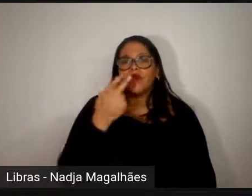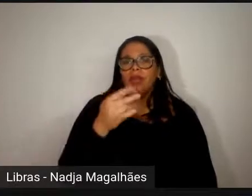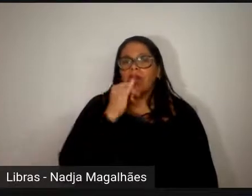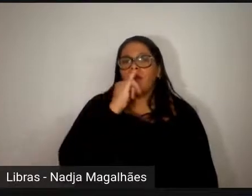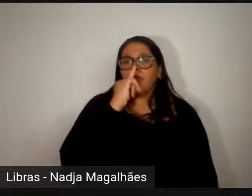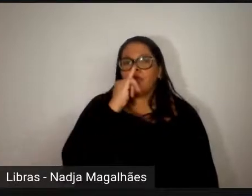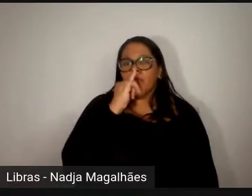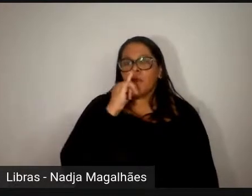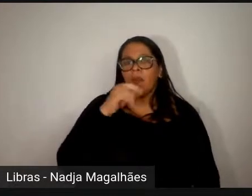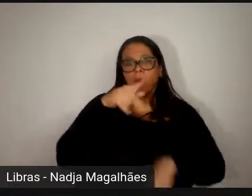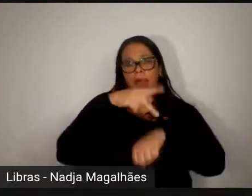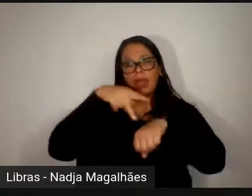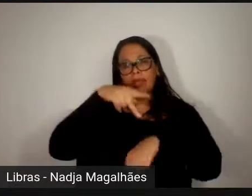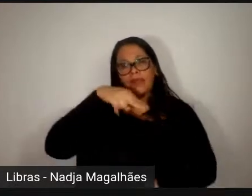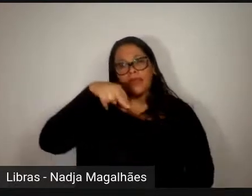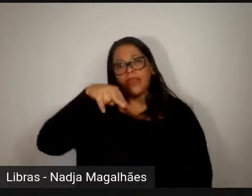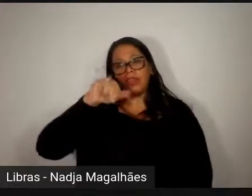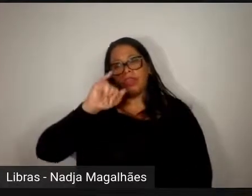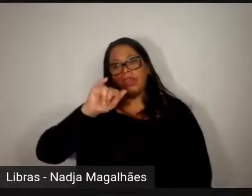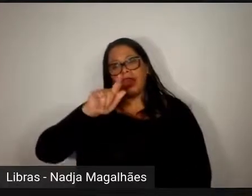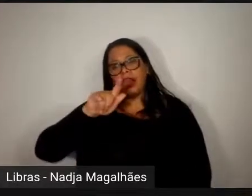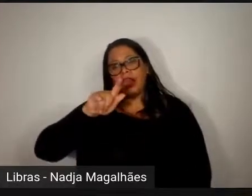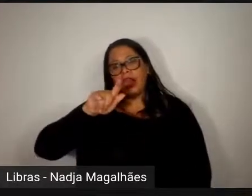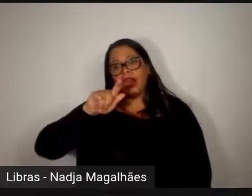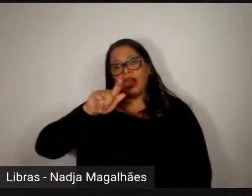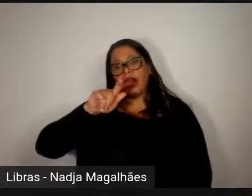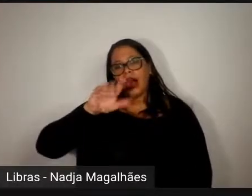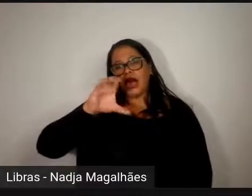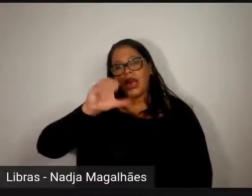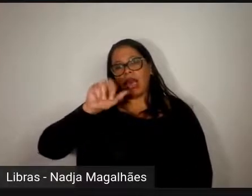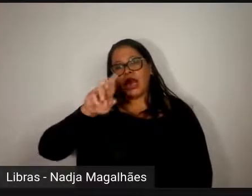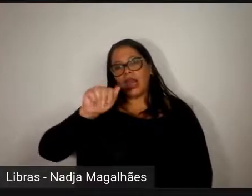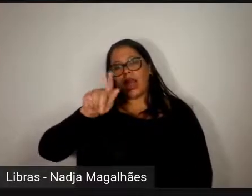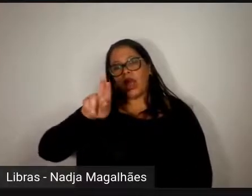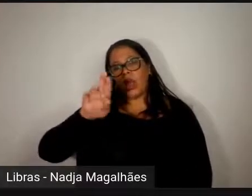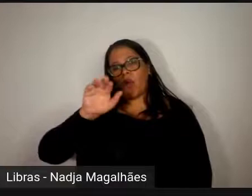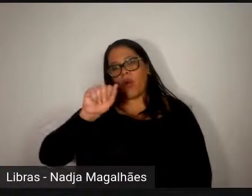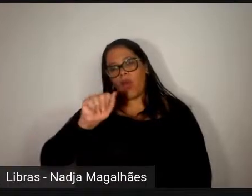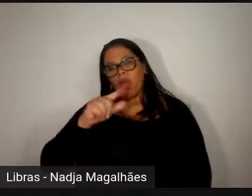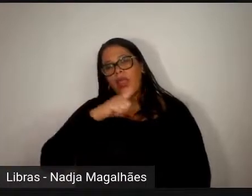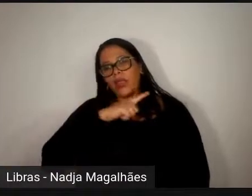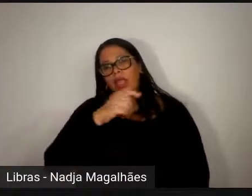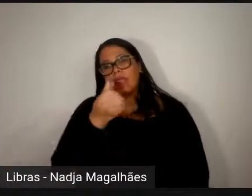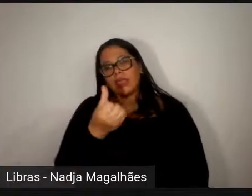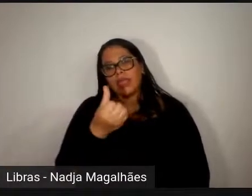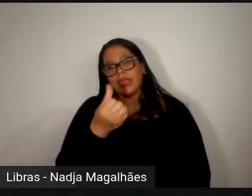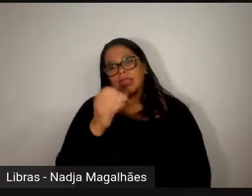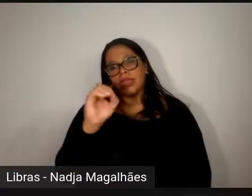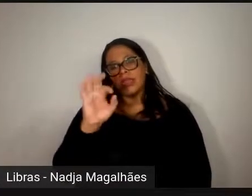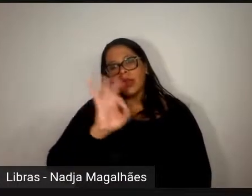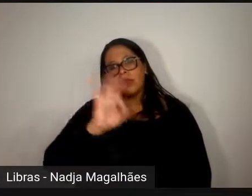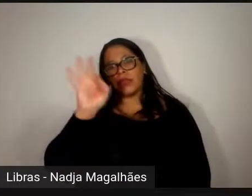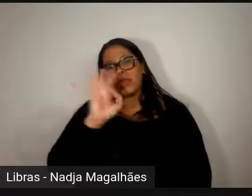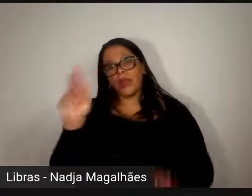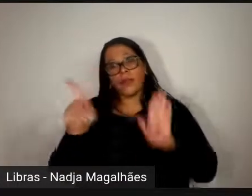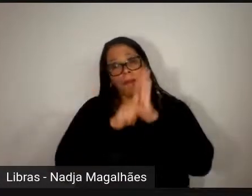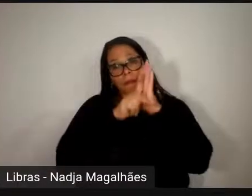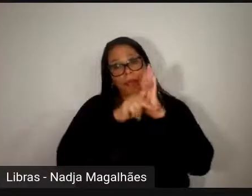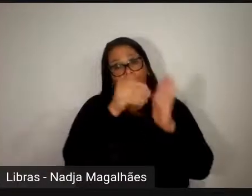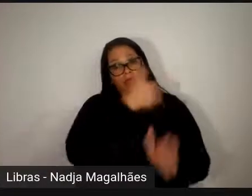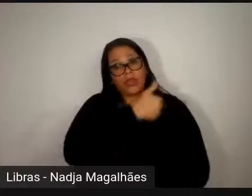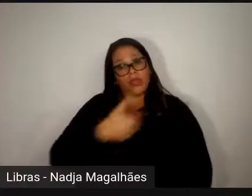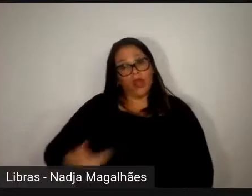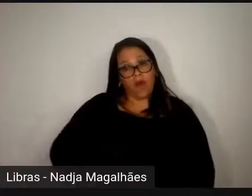da Nicarágua, 70, quase 80% dos parlamentares são governistas. E os que não